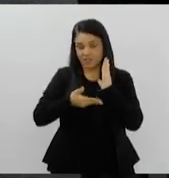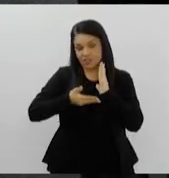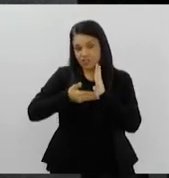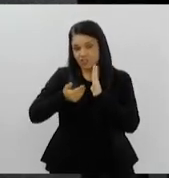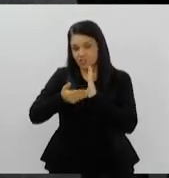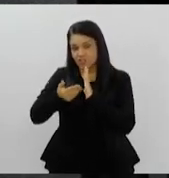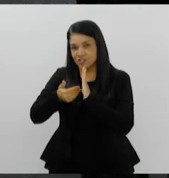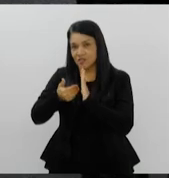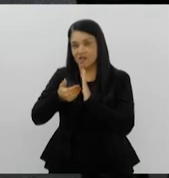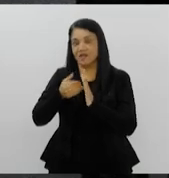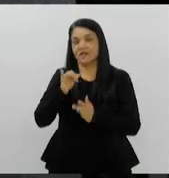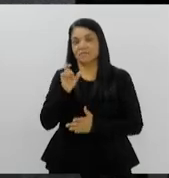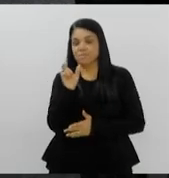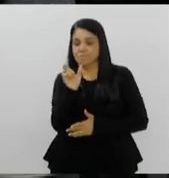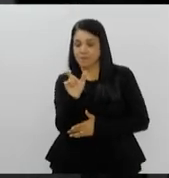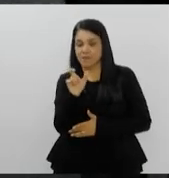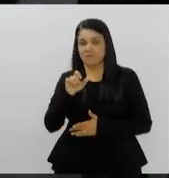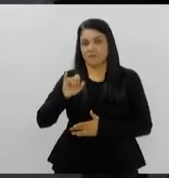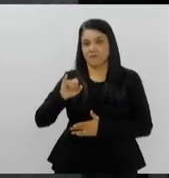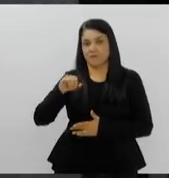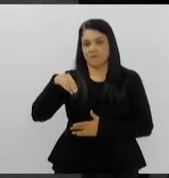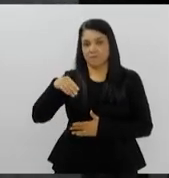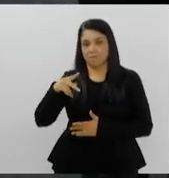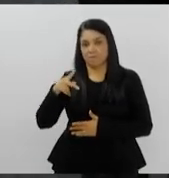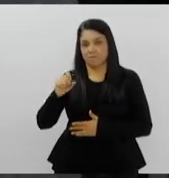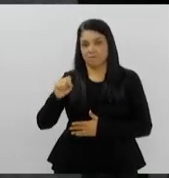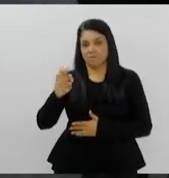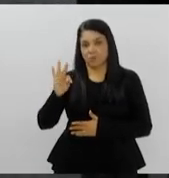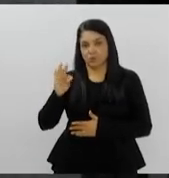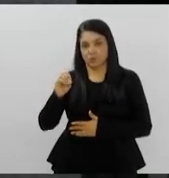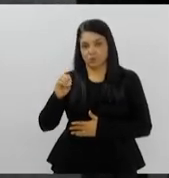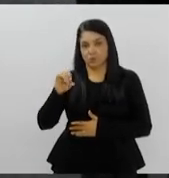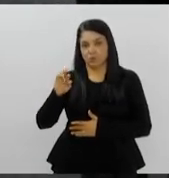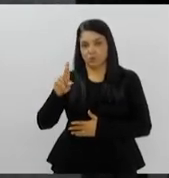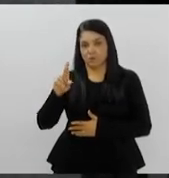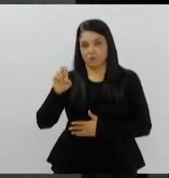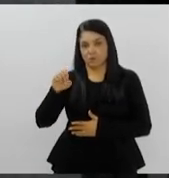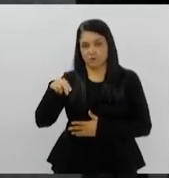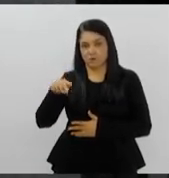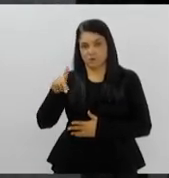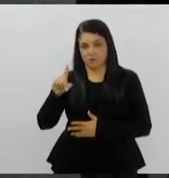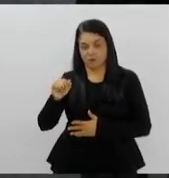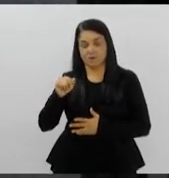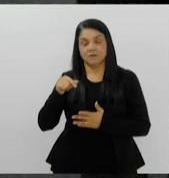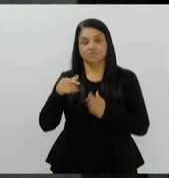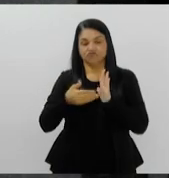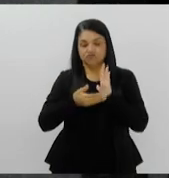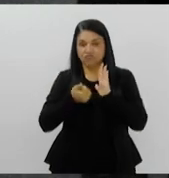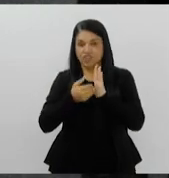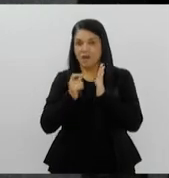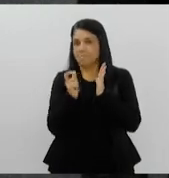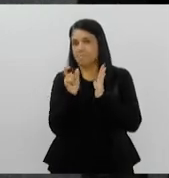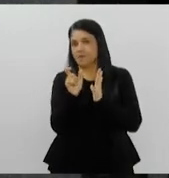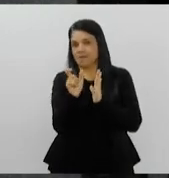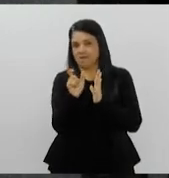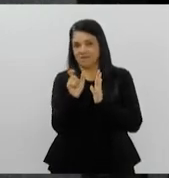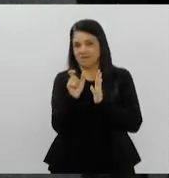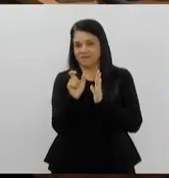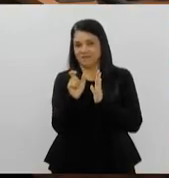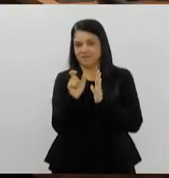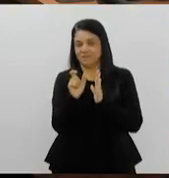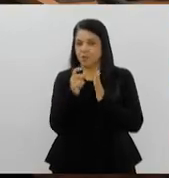a palavra imposto de renda, né, para o projeto prosseguir, porque é uma